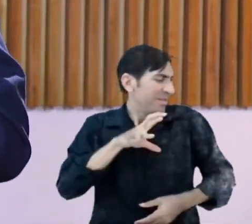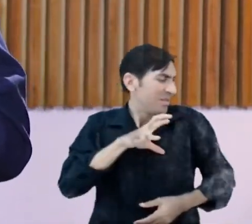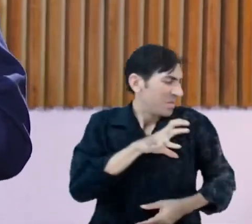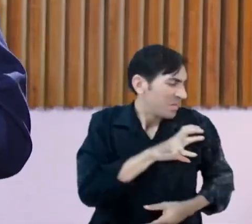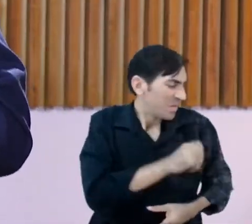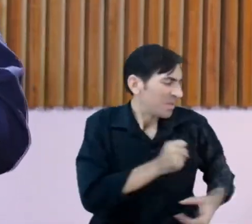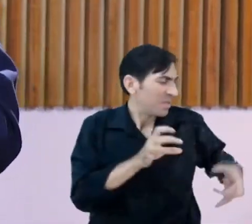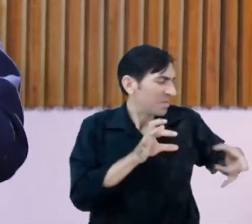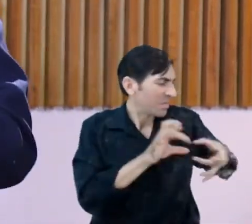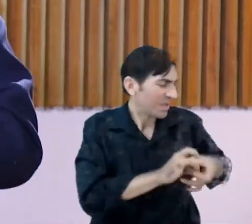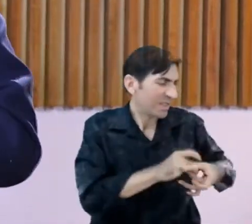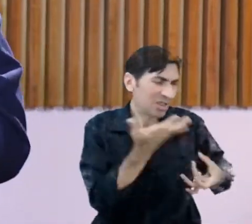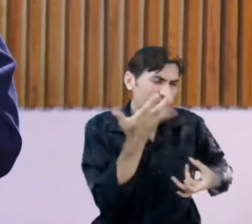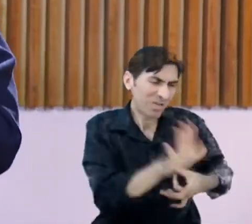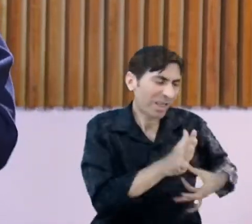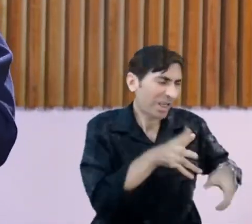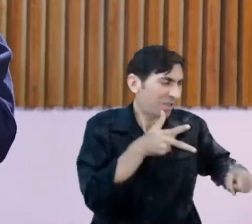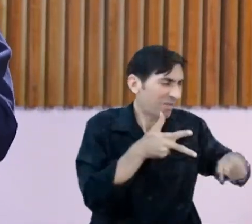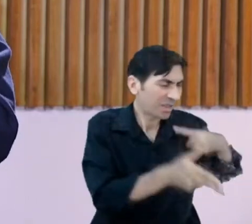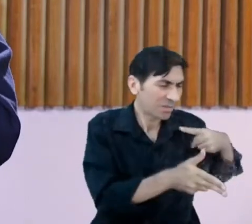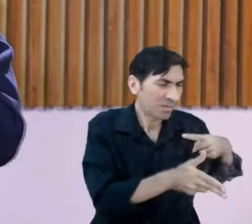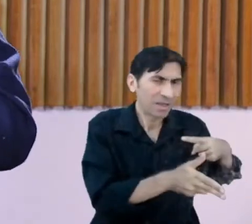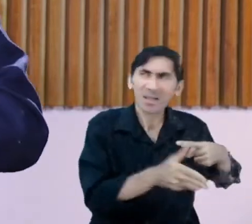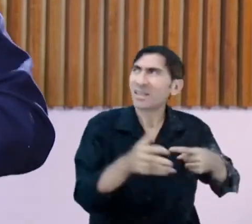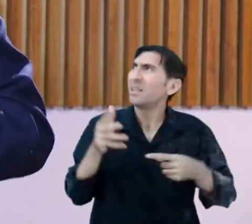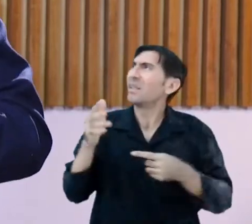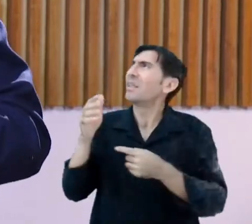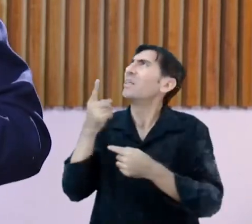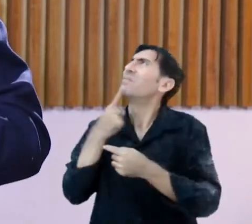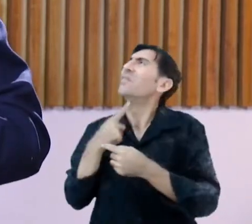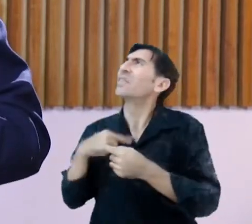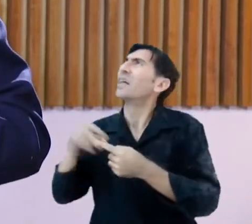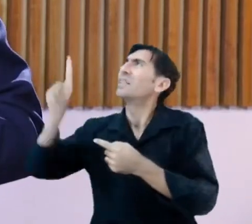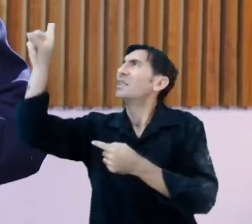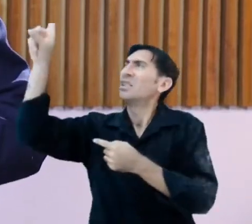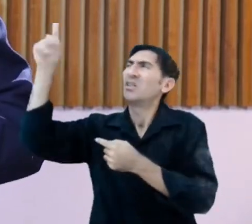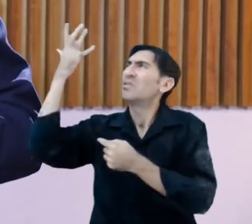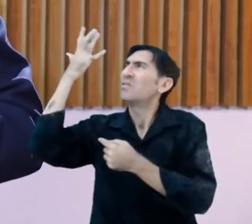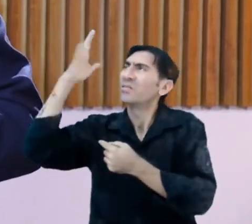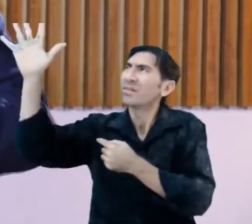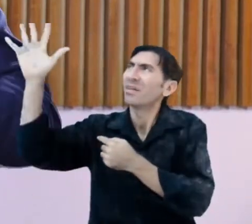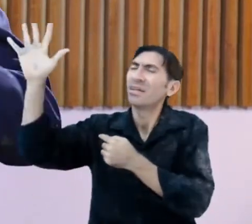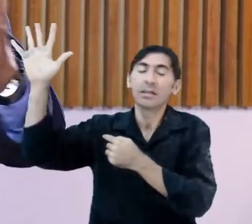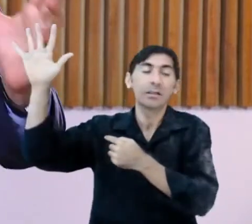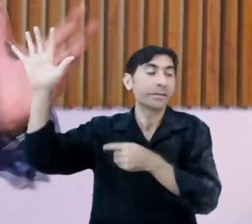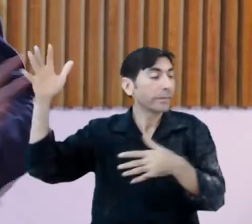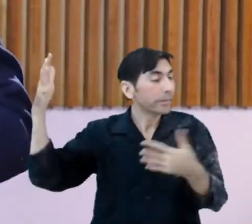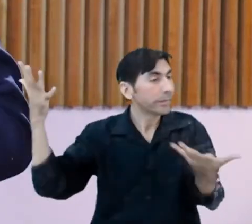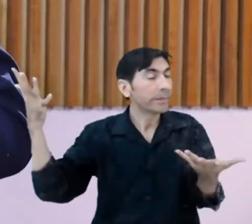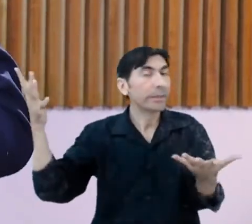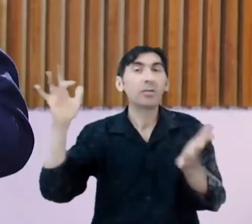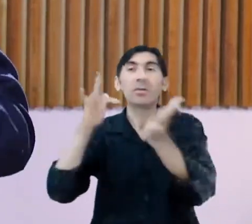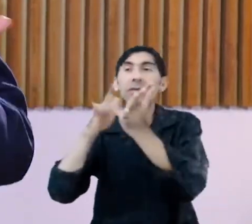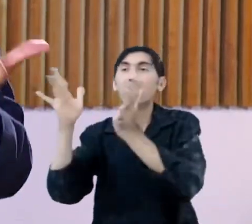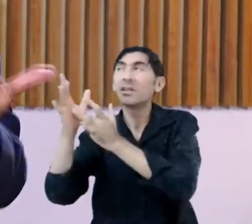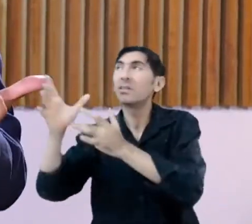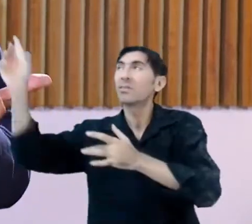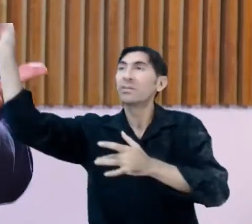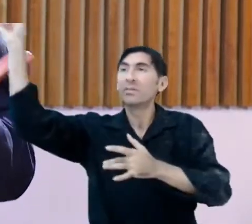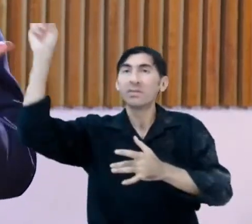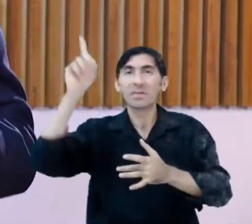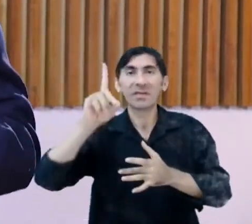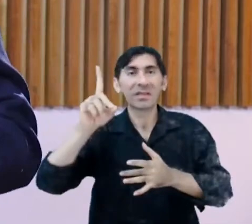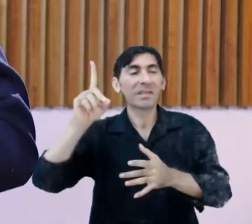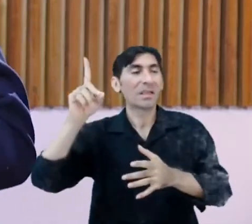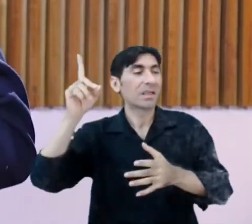não quero fazer a vontade de Deus, então quando Deus vier para destruir o pecado e eu não me separo dele, eu serei